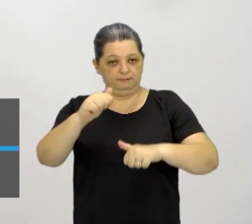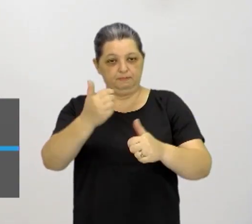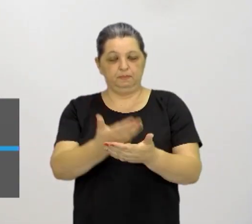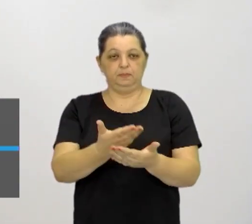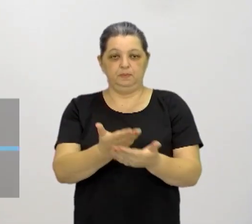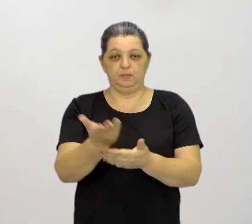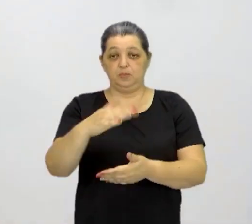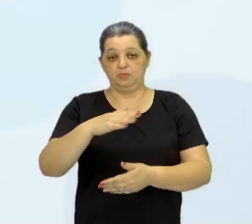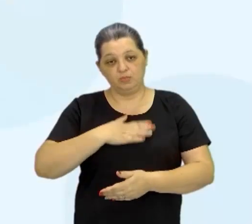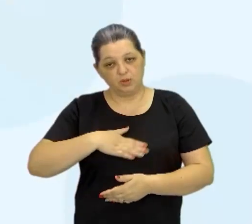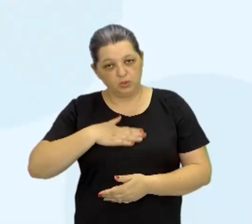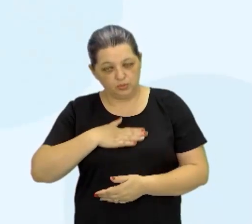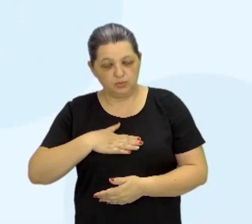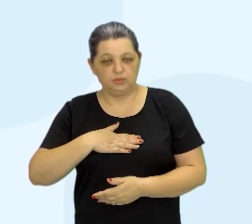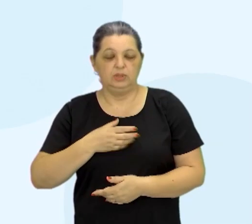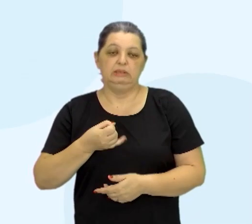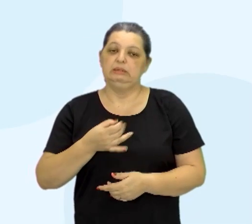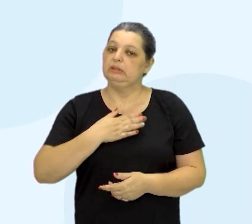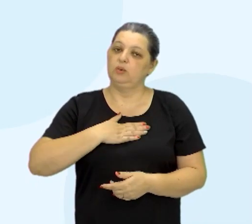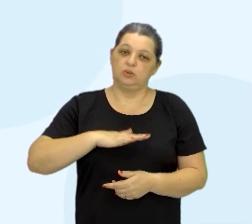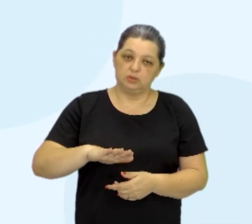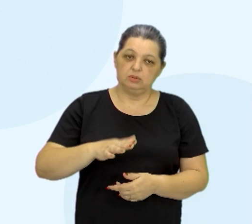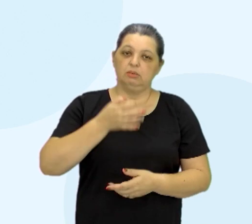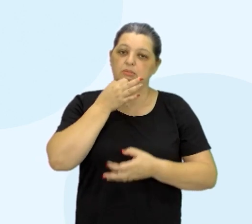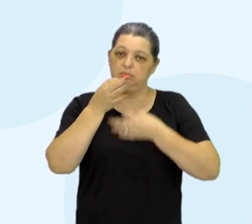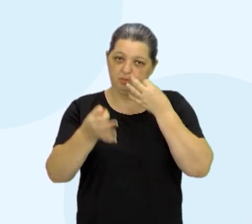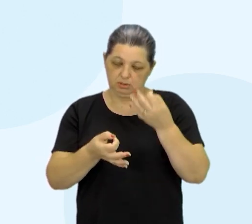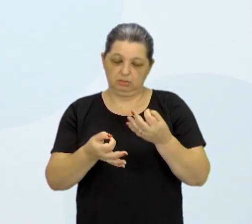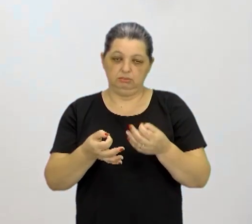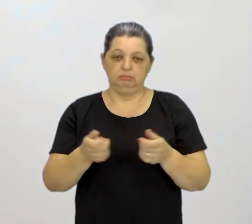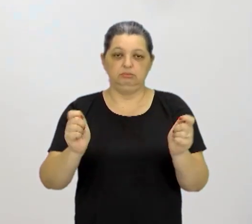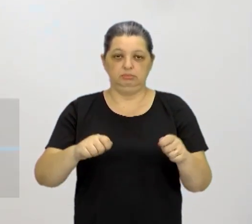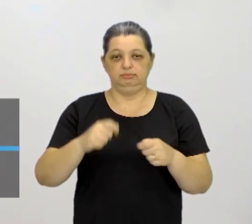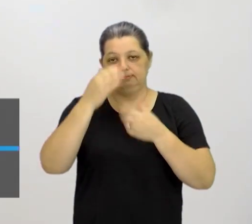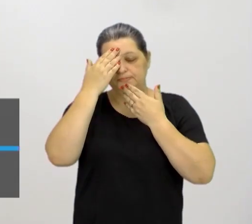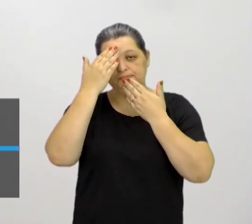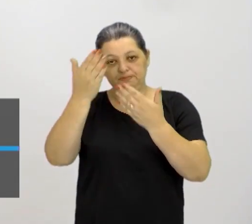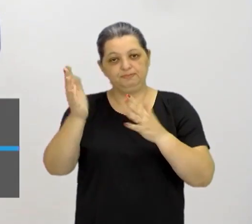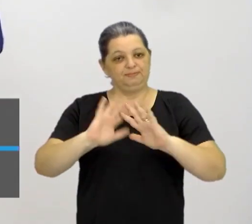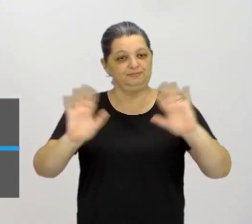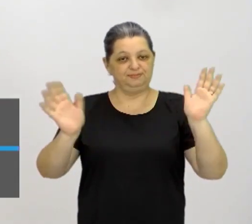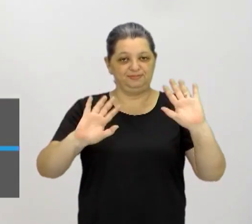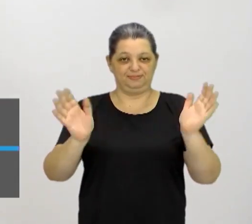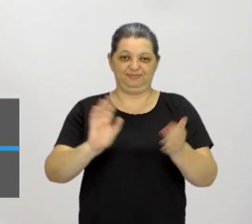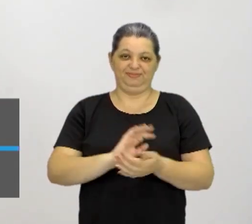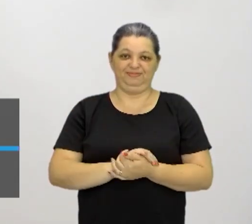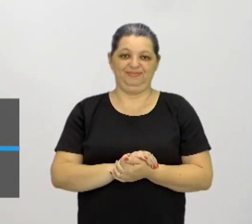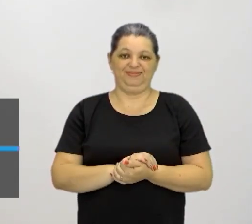vocês não gostaram, pontuem. O que vocês gostaram, pontuem também. Muito obrigada a todos e tchau, tchau.